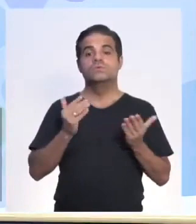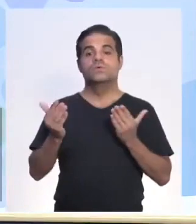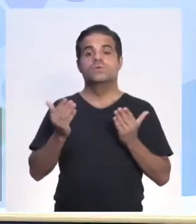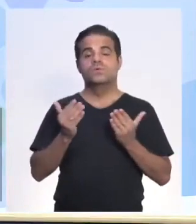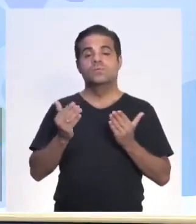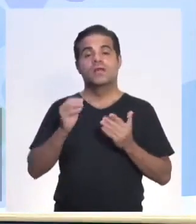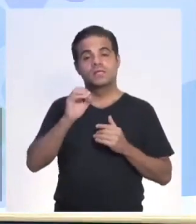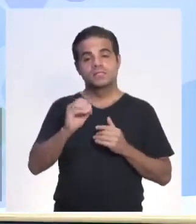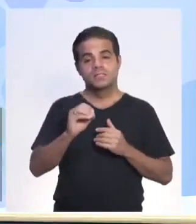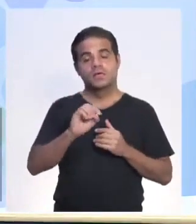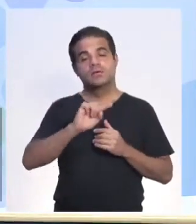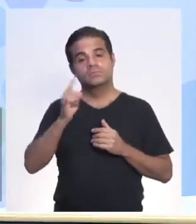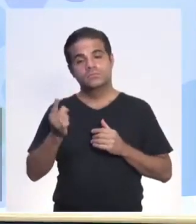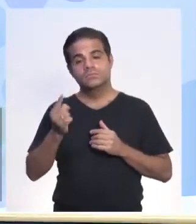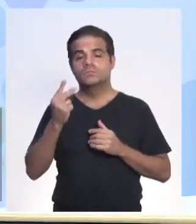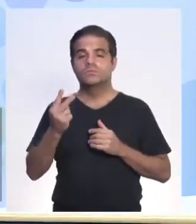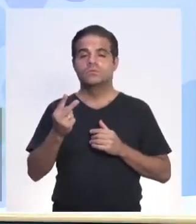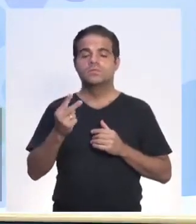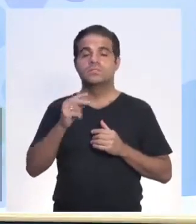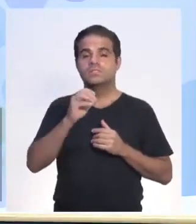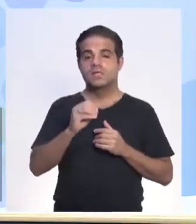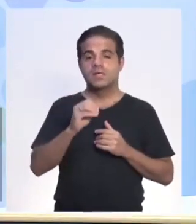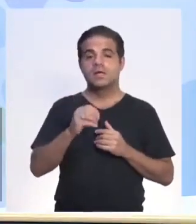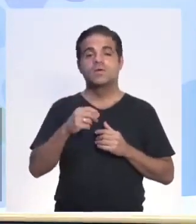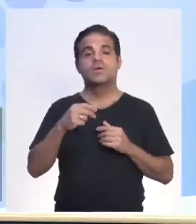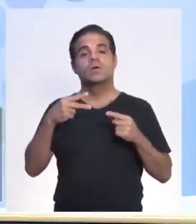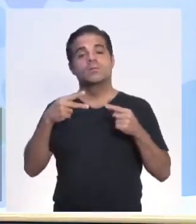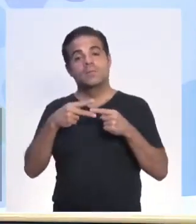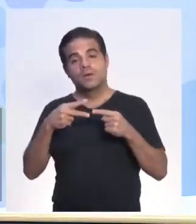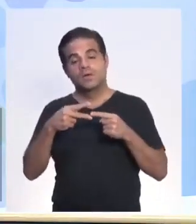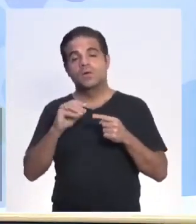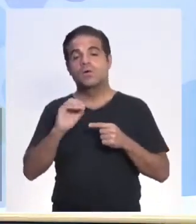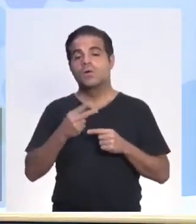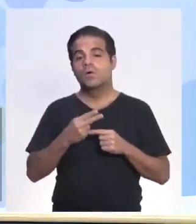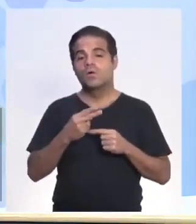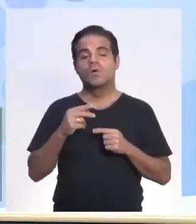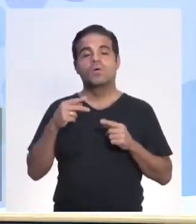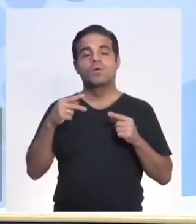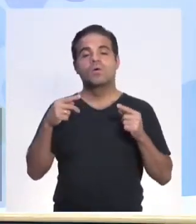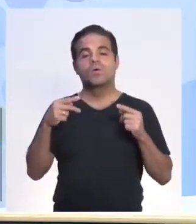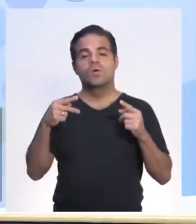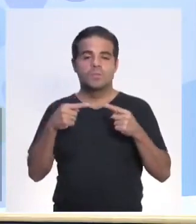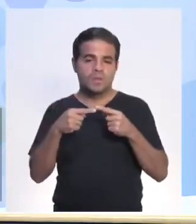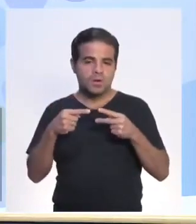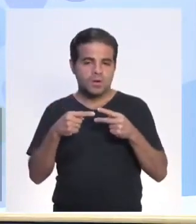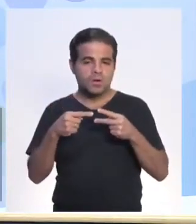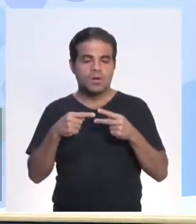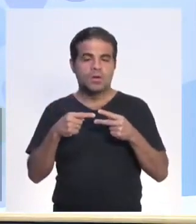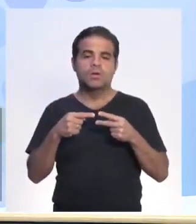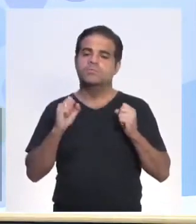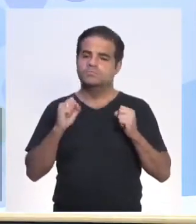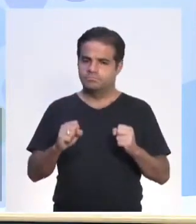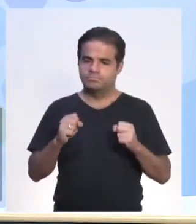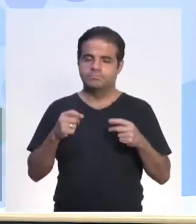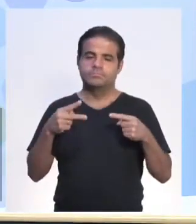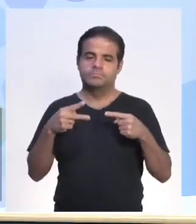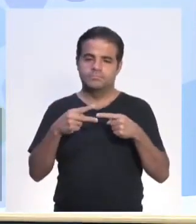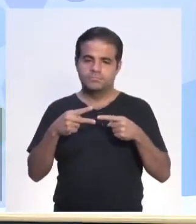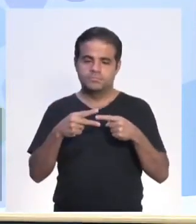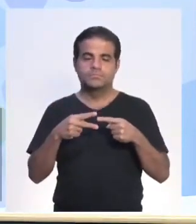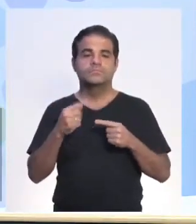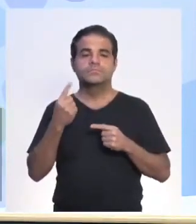com 2. 0 é maior, menor ou igual a 2? É menor. Então, eu sei